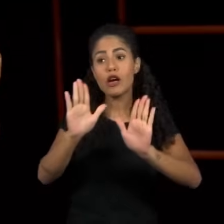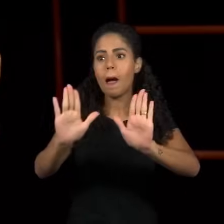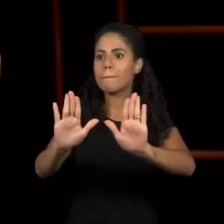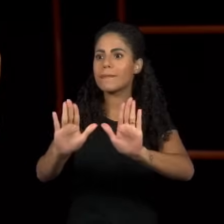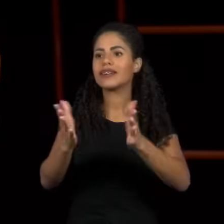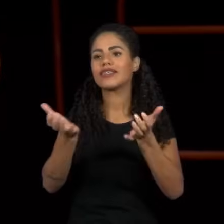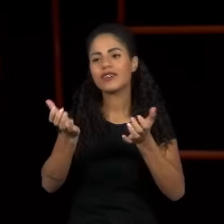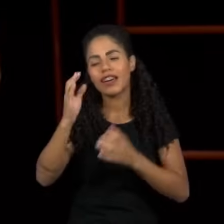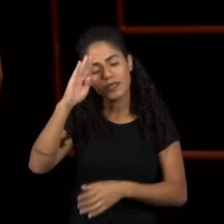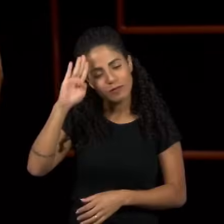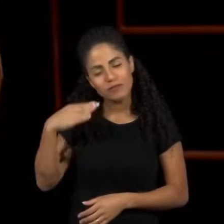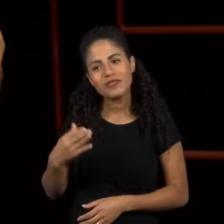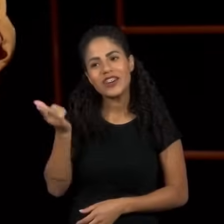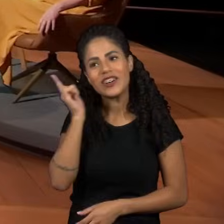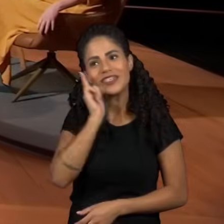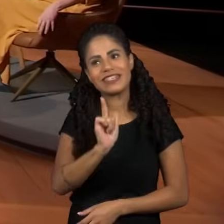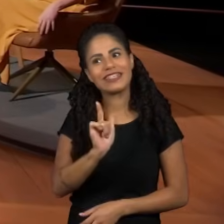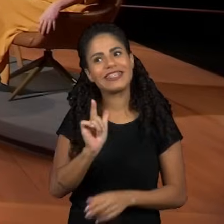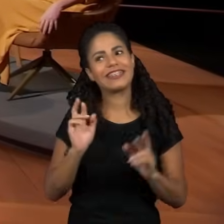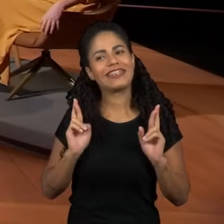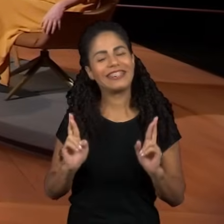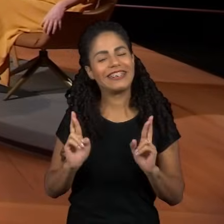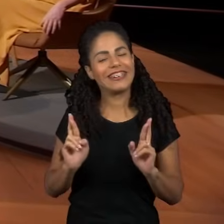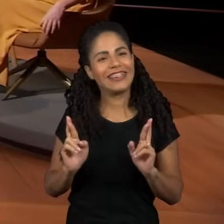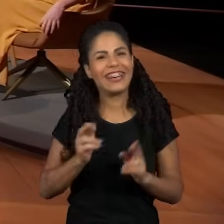espero honrar. Vamos ver, vamos ver.